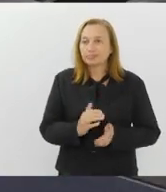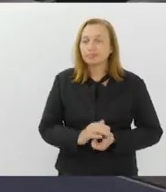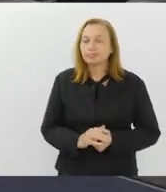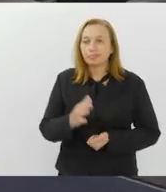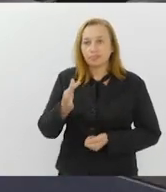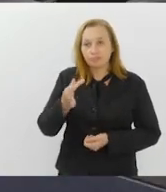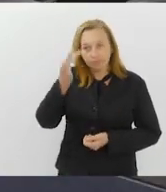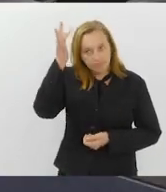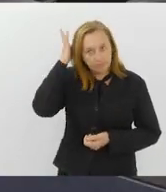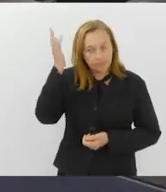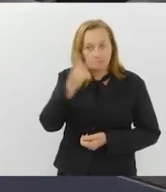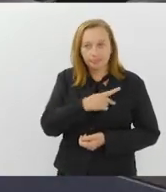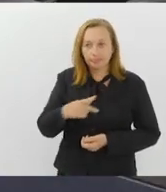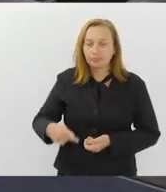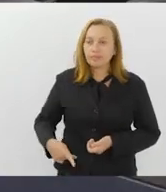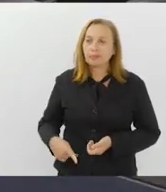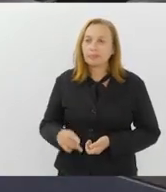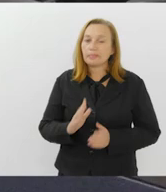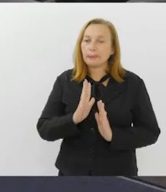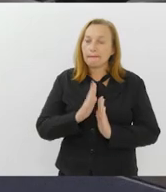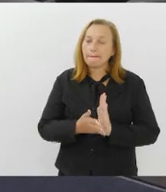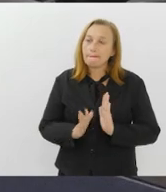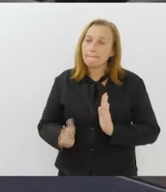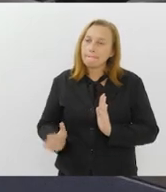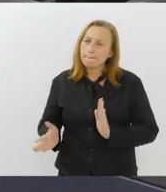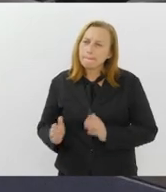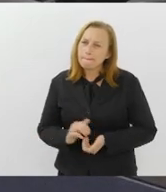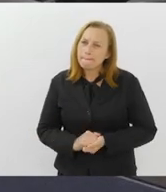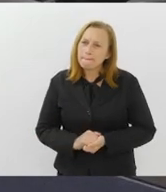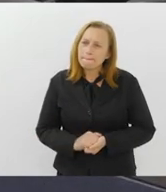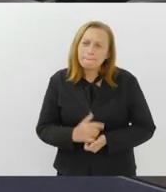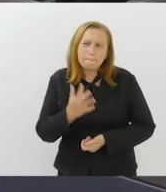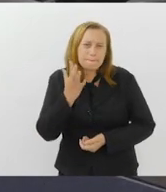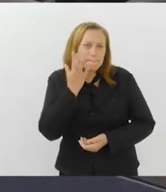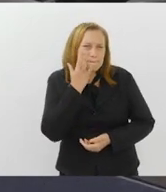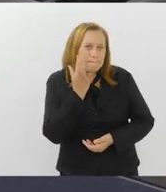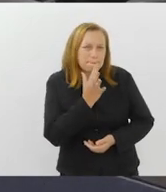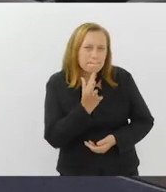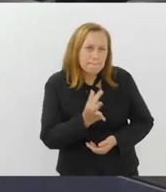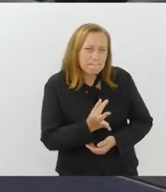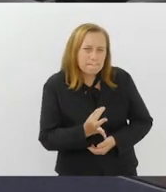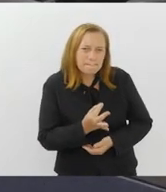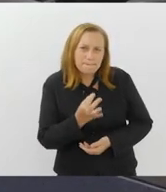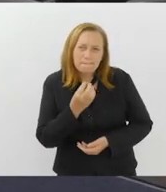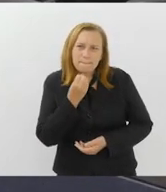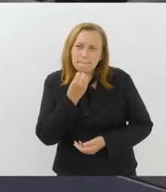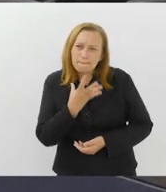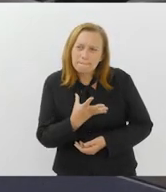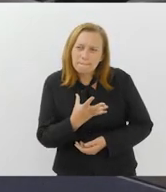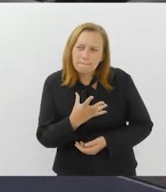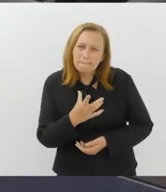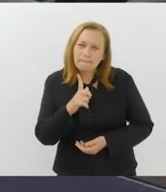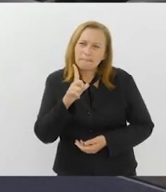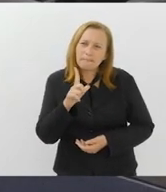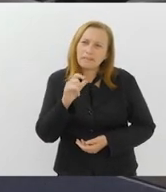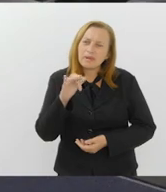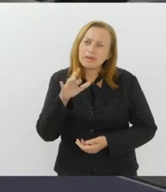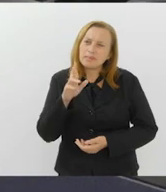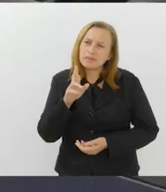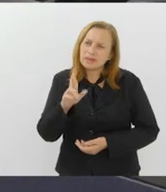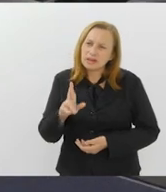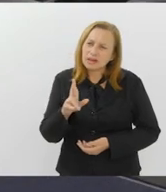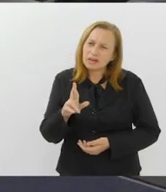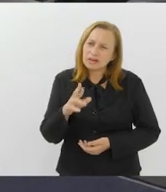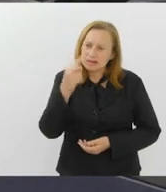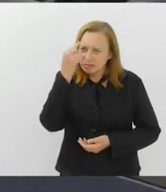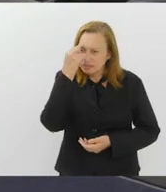então, presidente, pela ordem, eu não entendi muito bem. Liminar, ordem judicial,